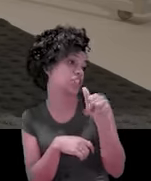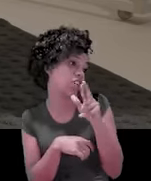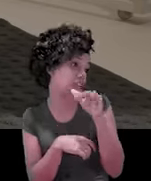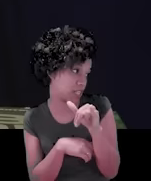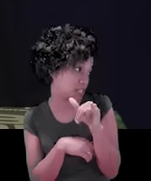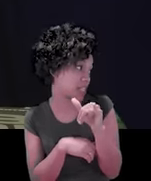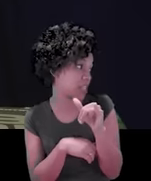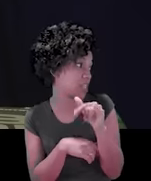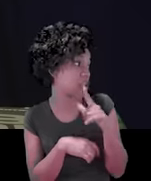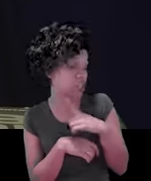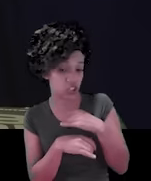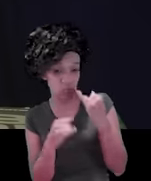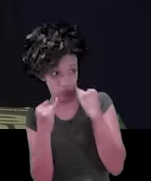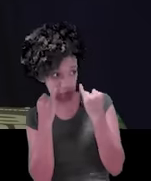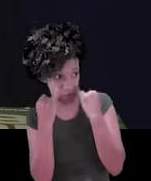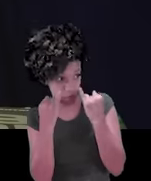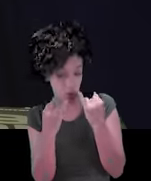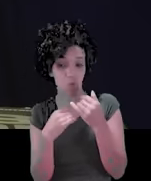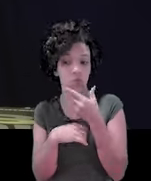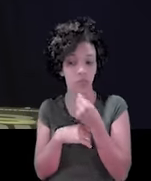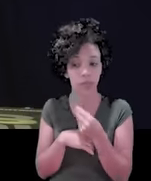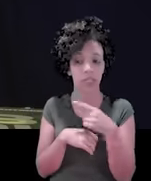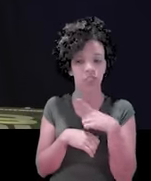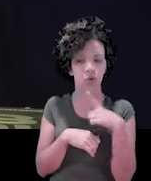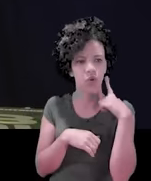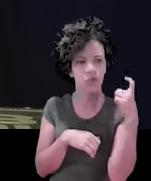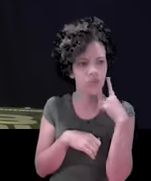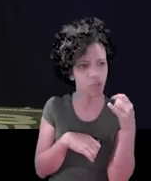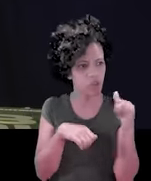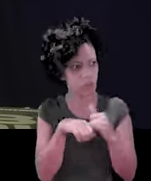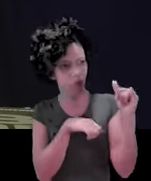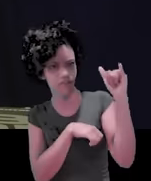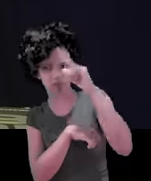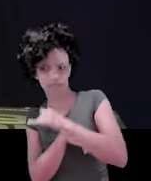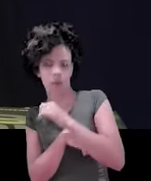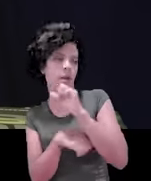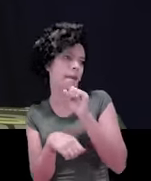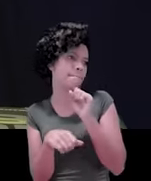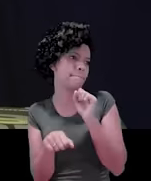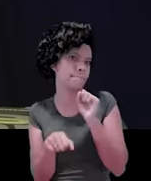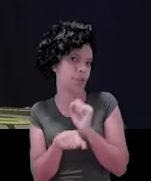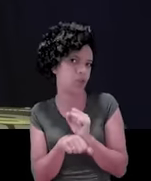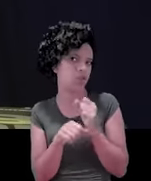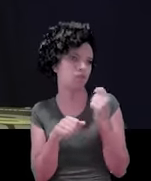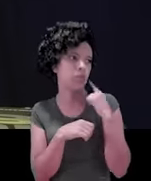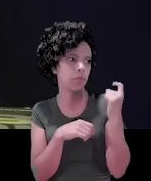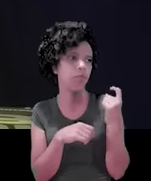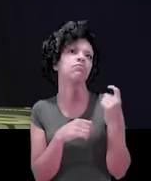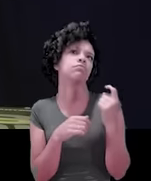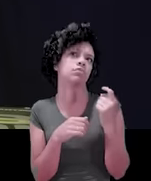Jari que eles iam eles eu recebi uma informação de um cara que diz que tinha ouvido o meu veio passar e parar de fazer barulho